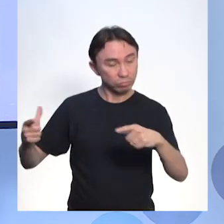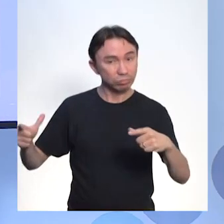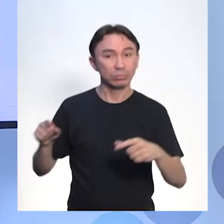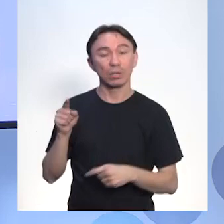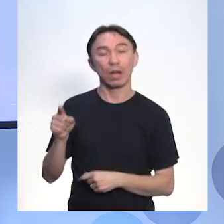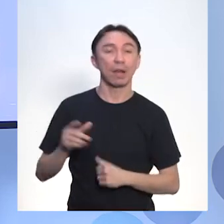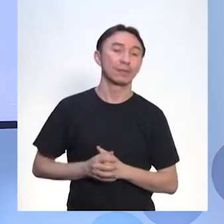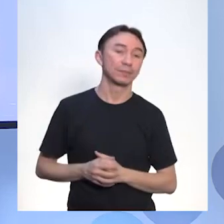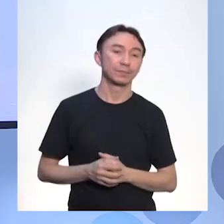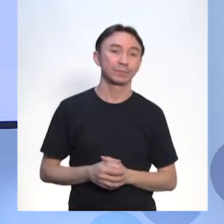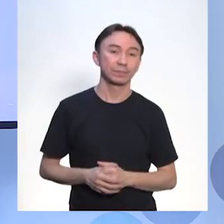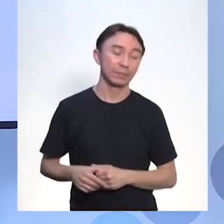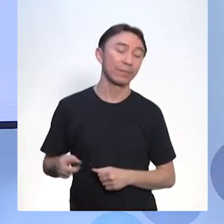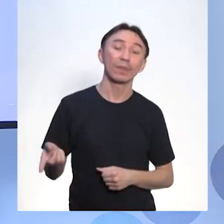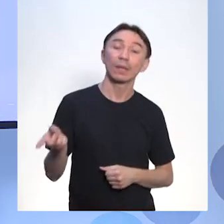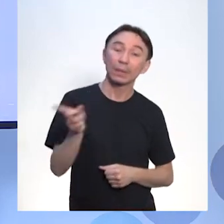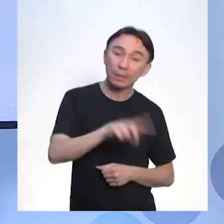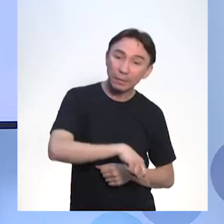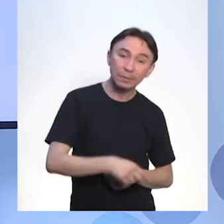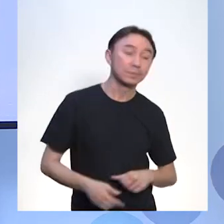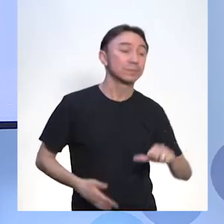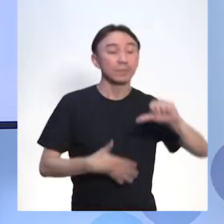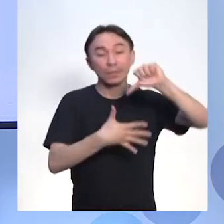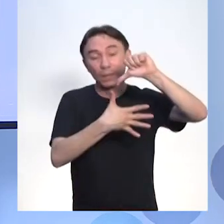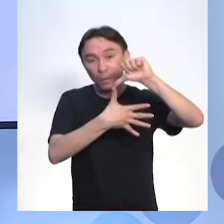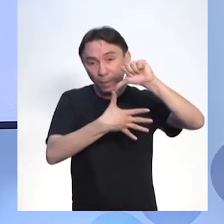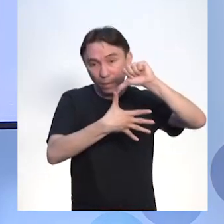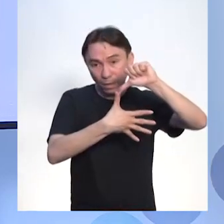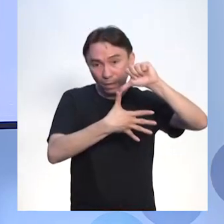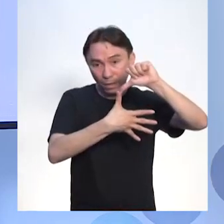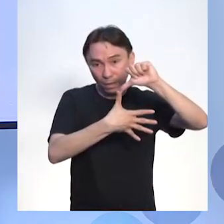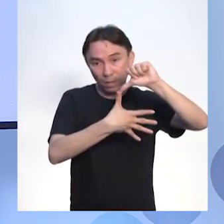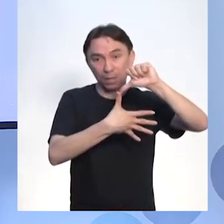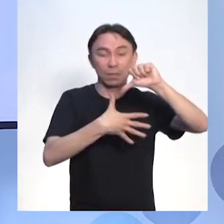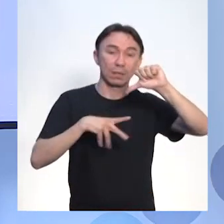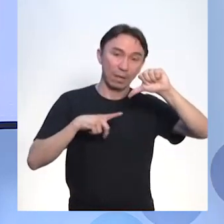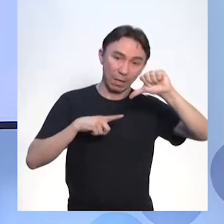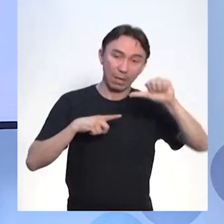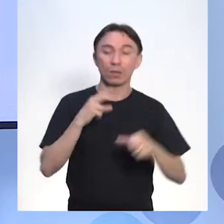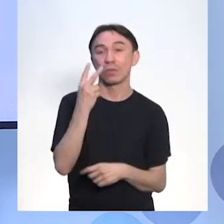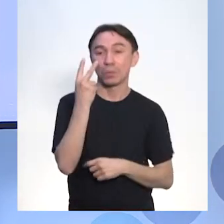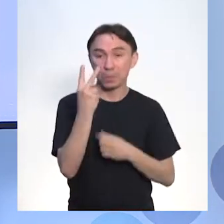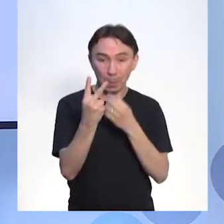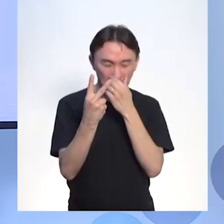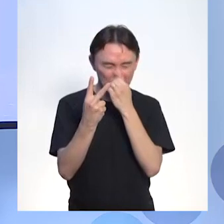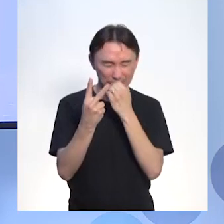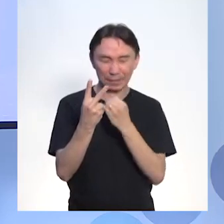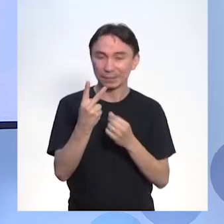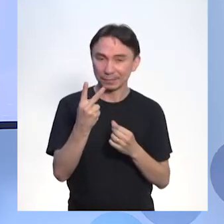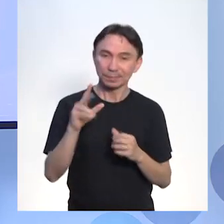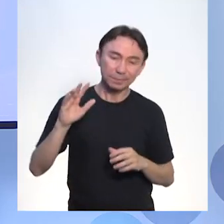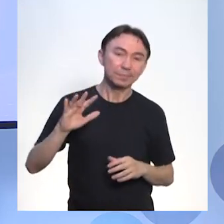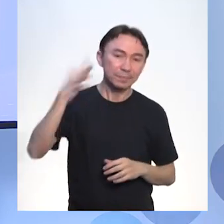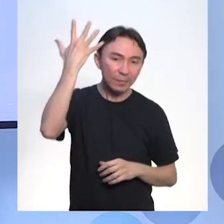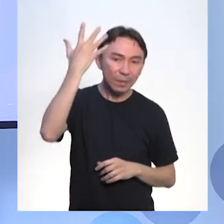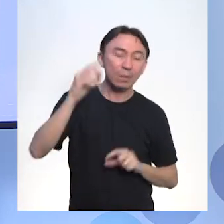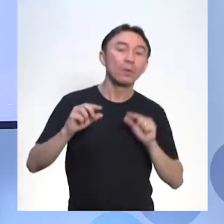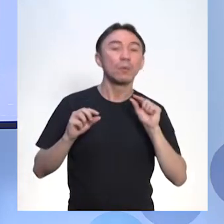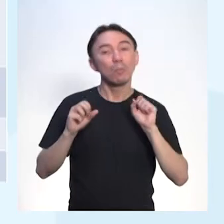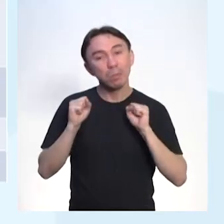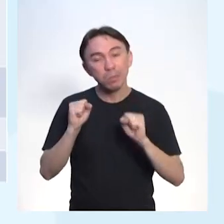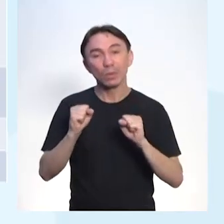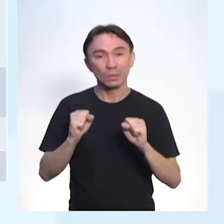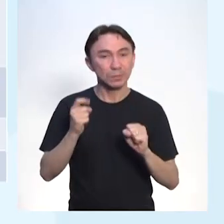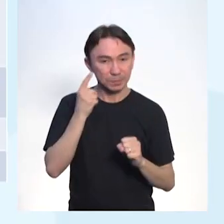Na América, nós teremos aí dois eventos, né, que podem trazer outros desdobramentos